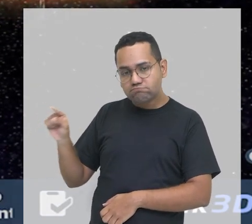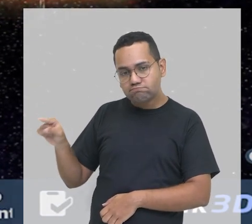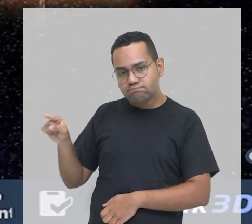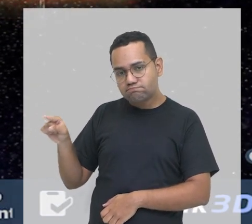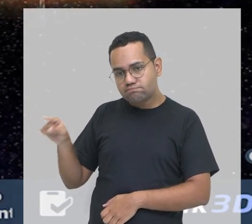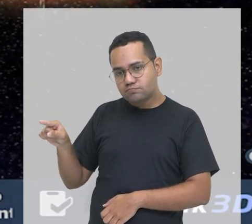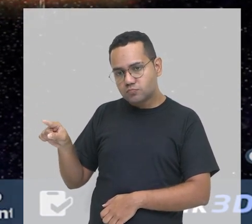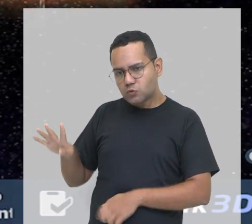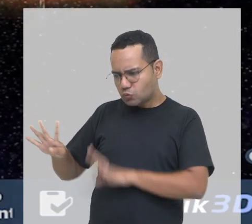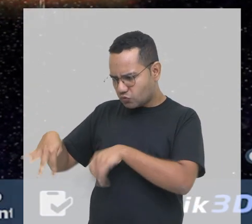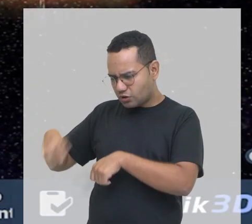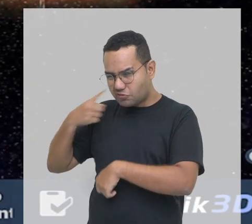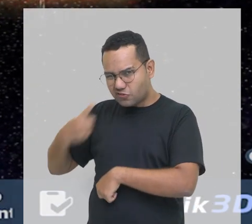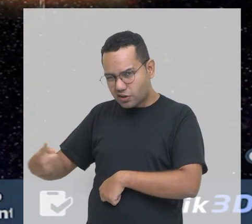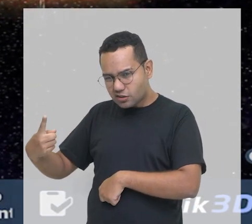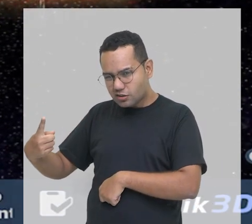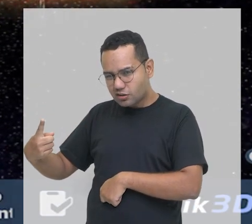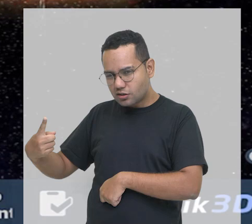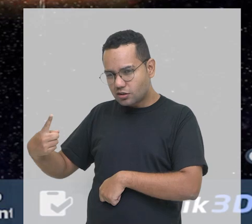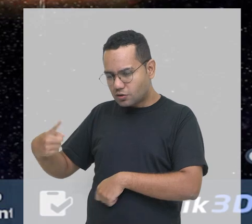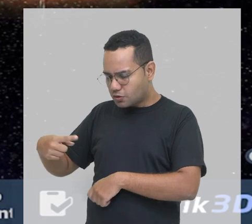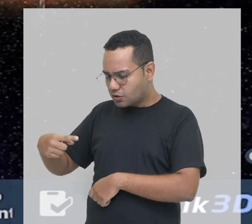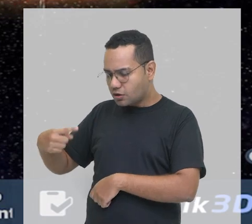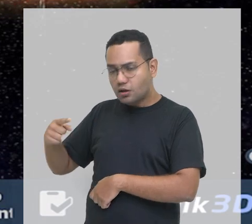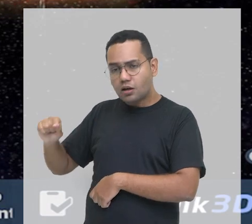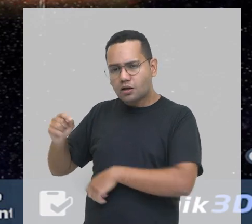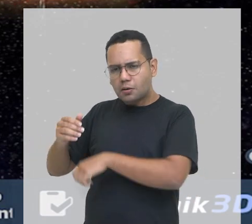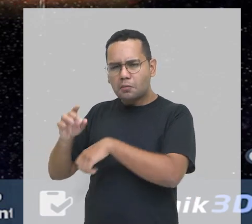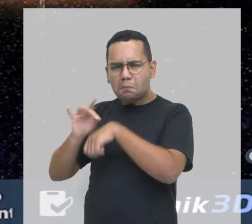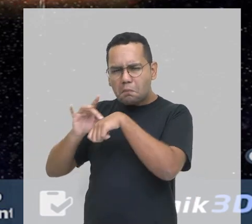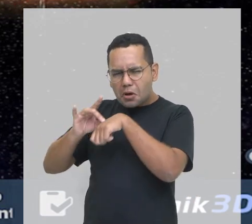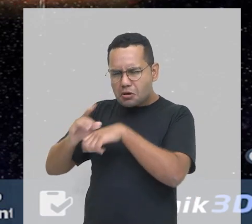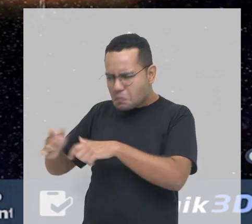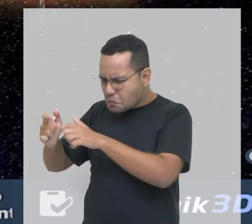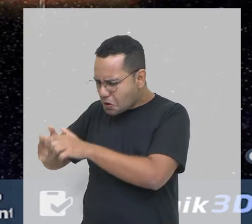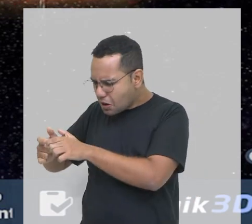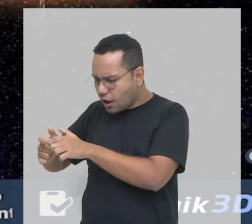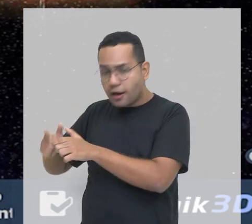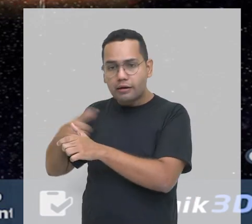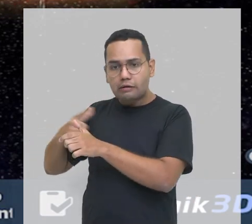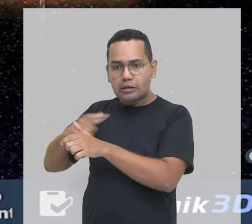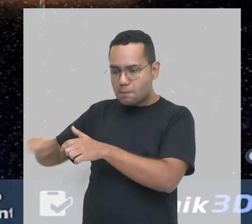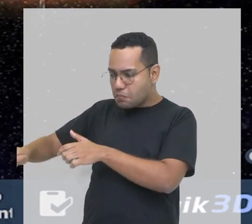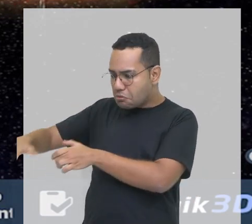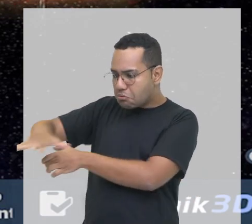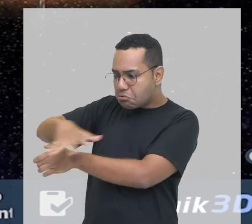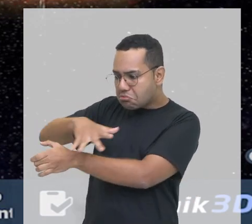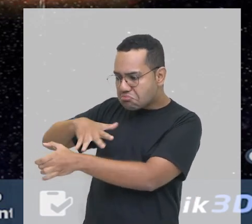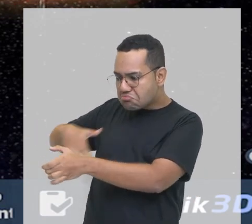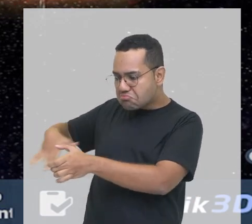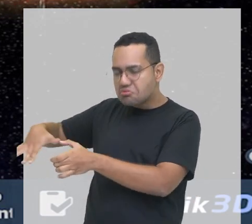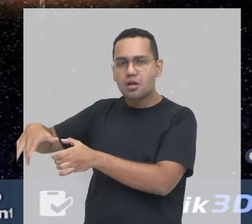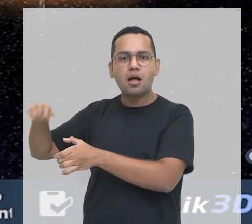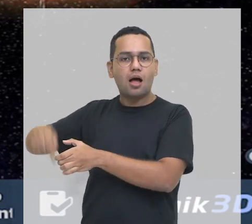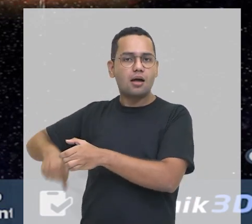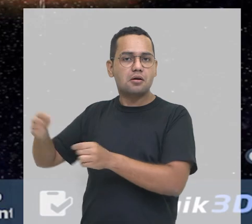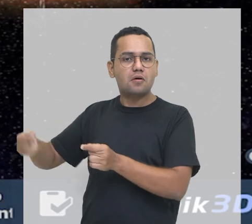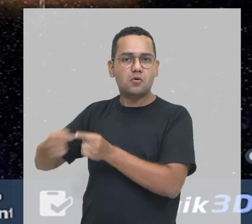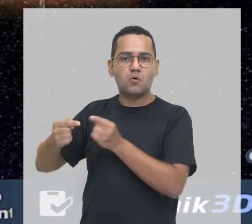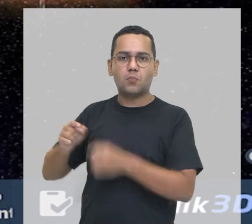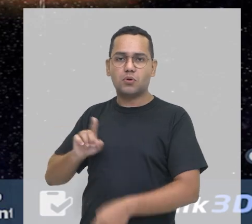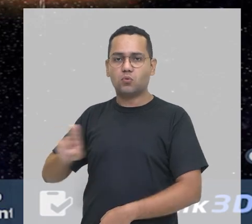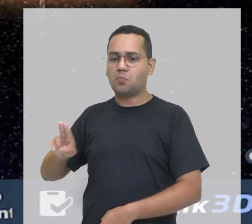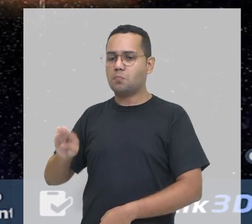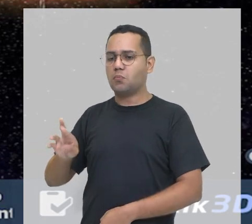pontinho preto no seu centro e é circundado aí como uma nuvem. Significa que é um buraco negro. Então é isso, gente. As estrelas